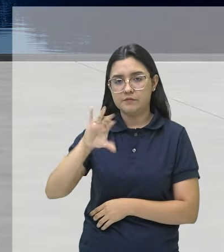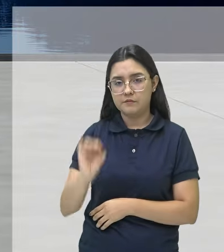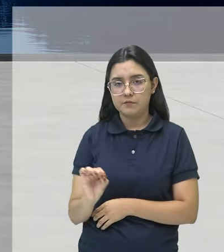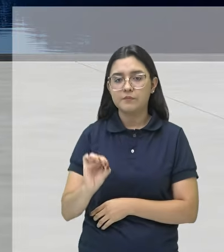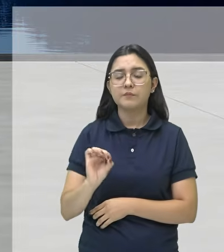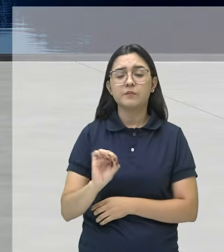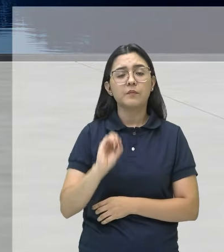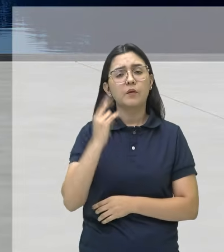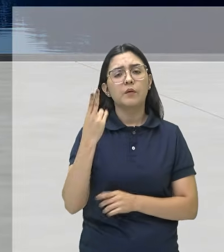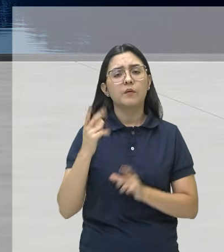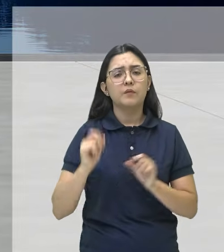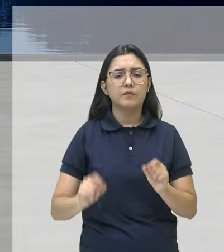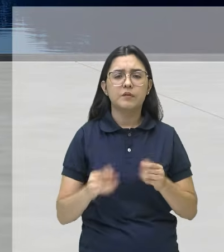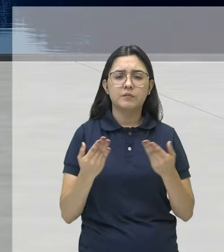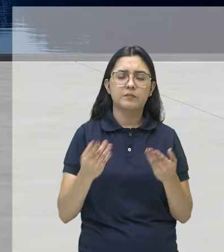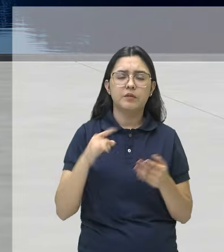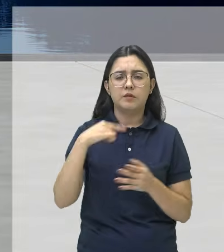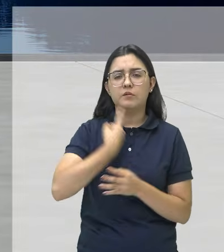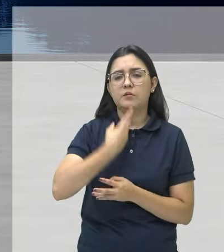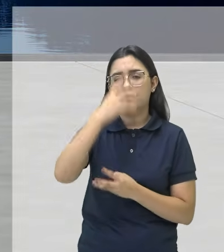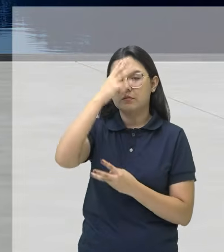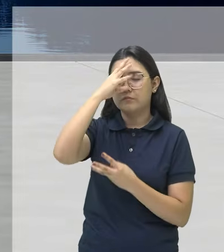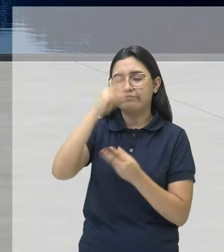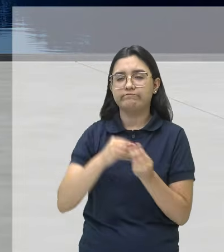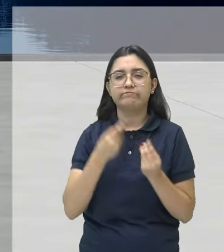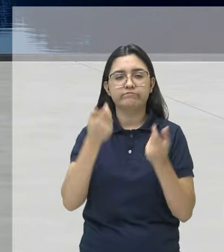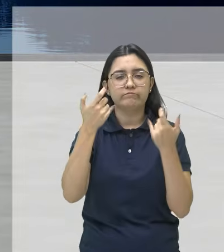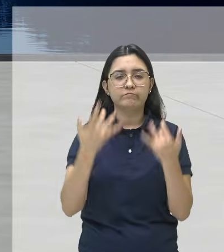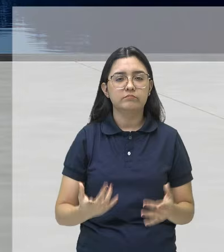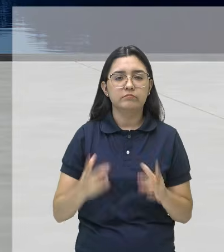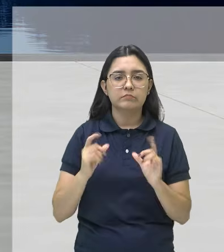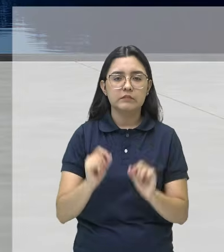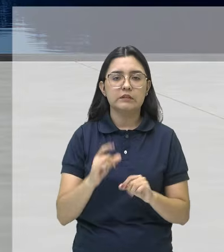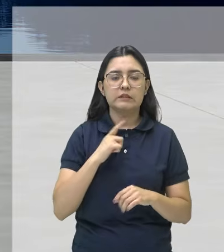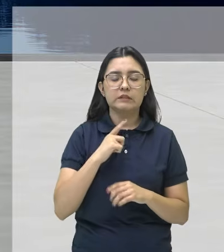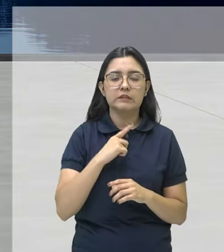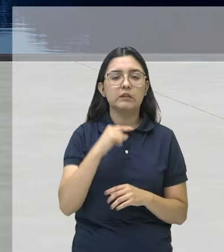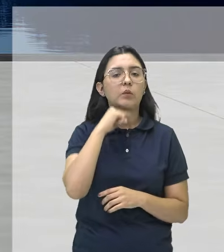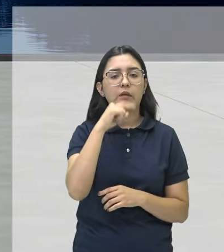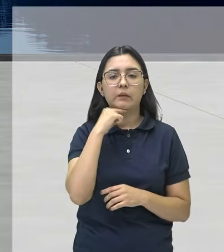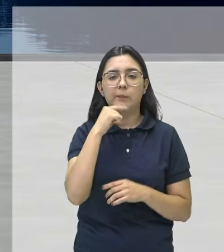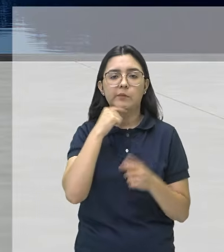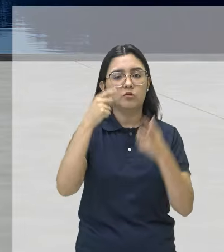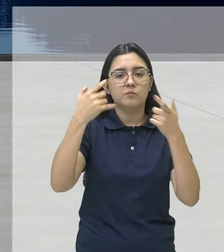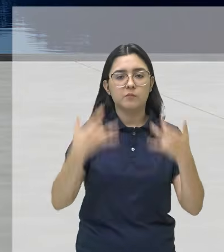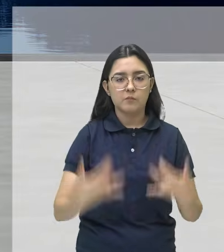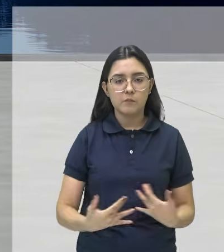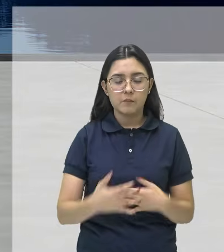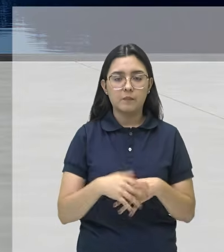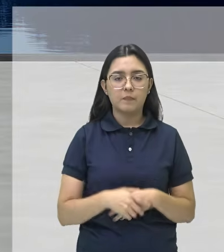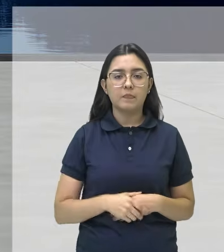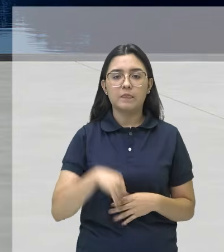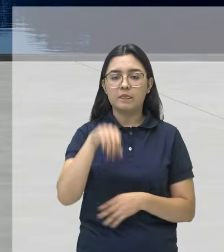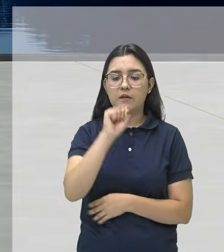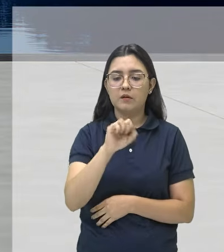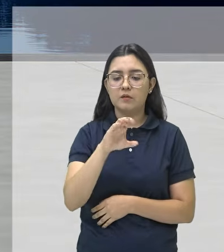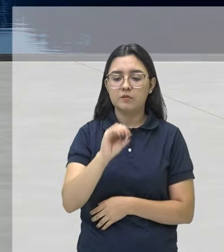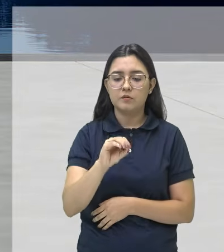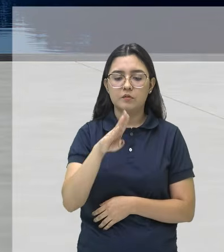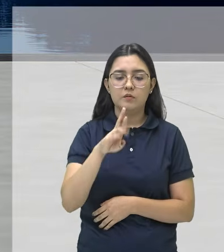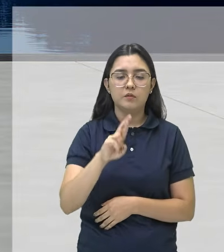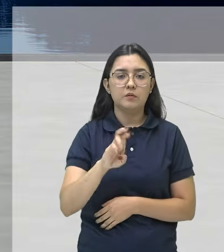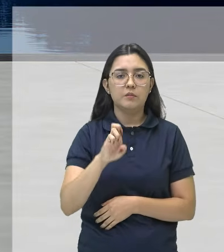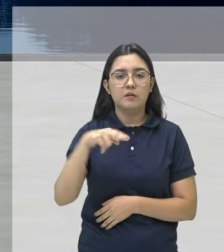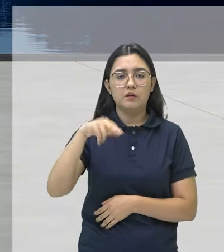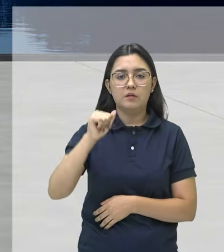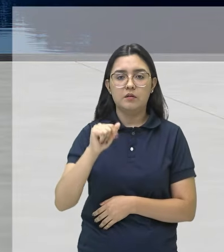Ou, que fica mais próximo para a gente compreender, sobrenatural. E isso em várias